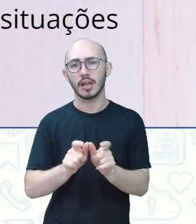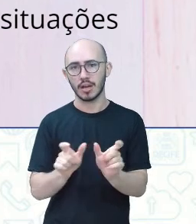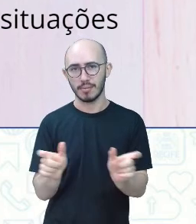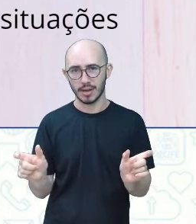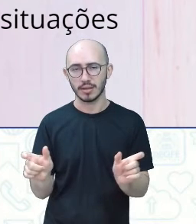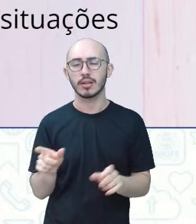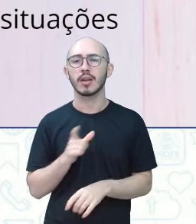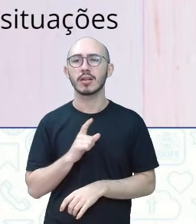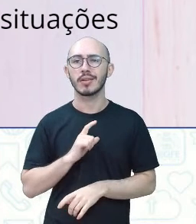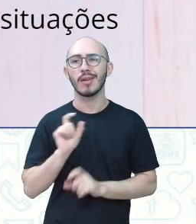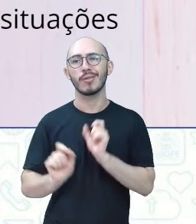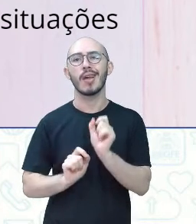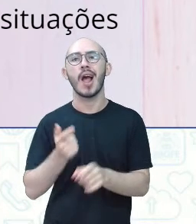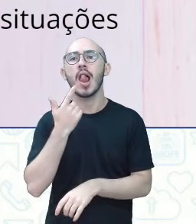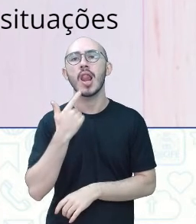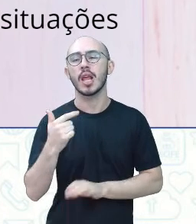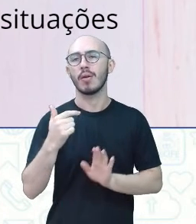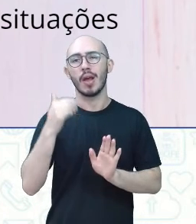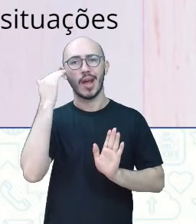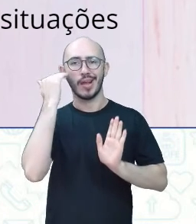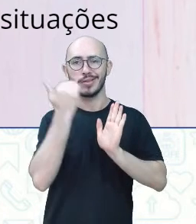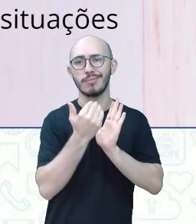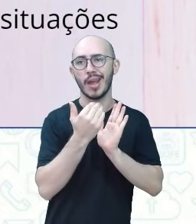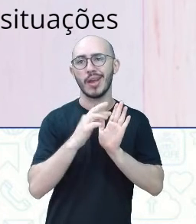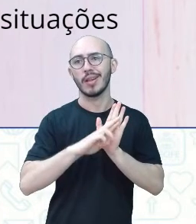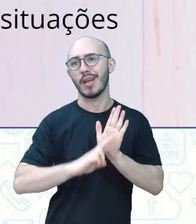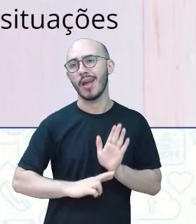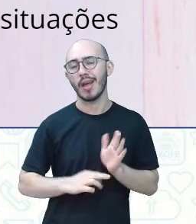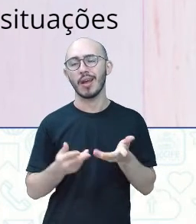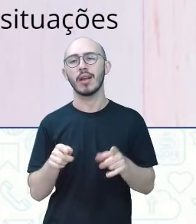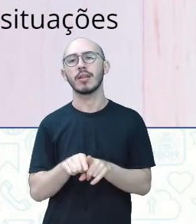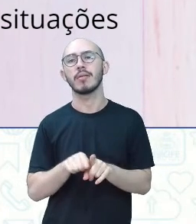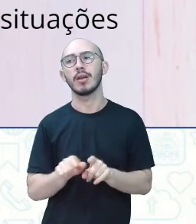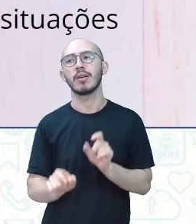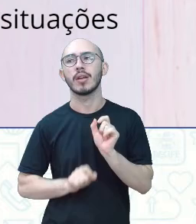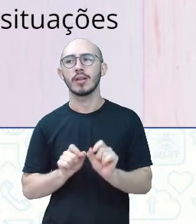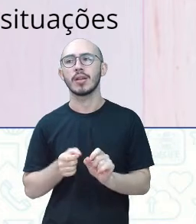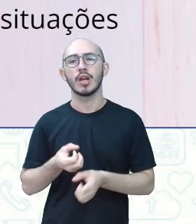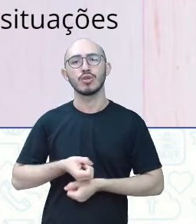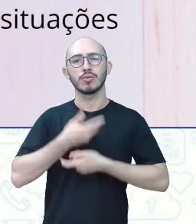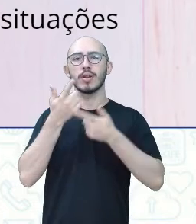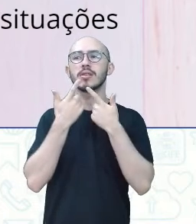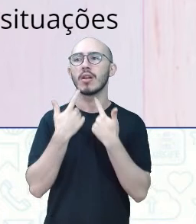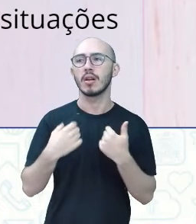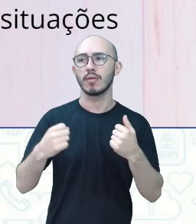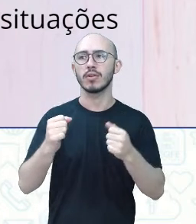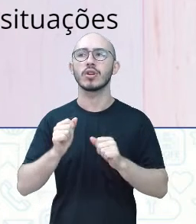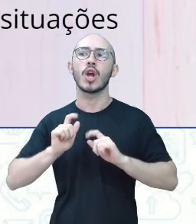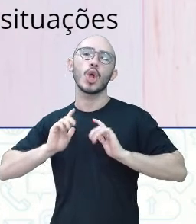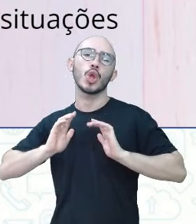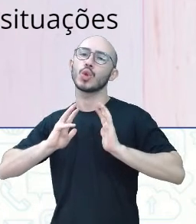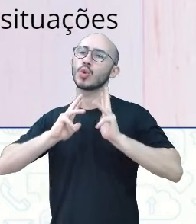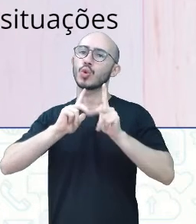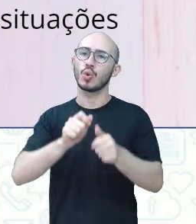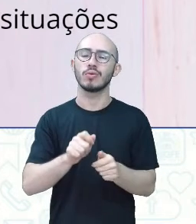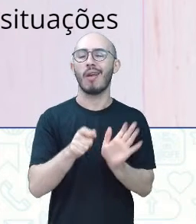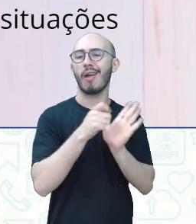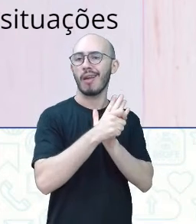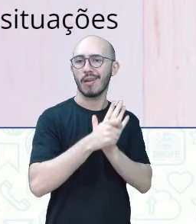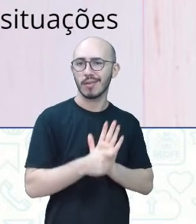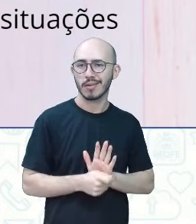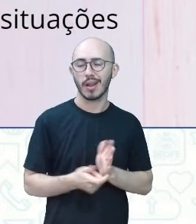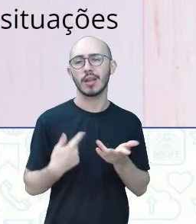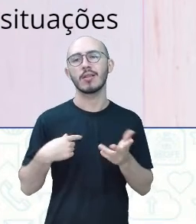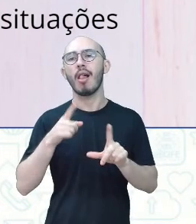as regras, é aquela expressão linguística, né, que vai obedecer a todas as regras, é tudo, todas as grafias,